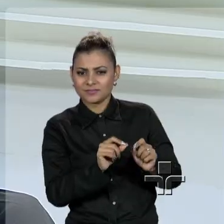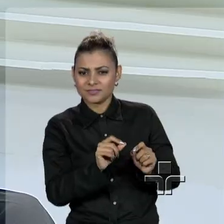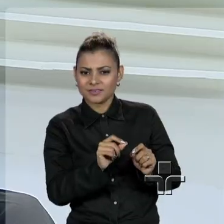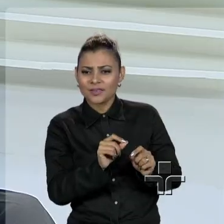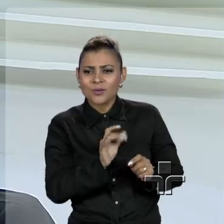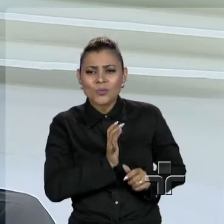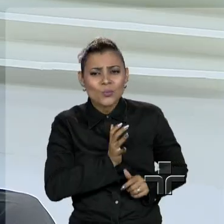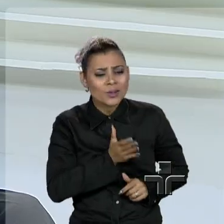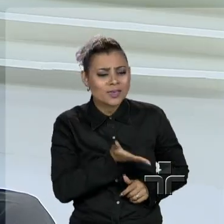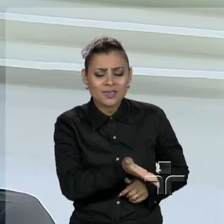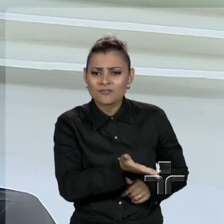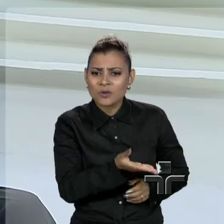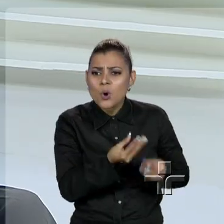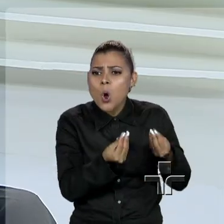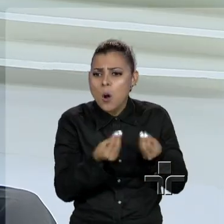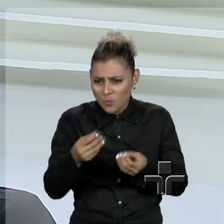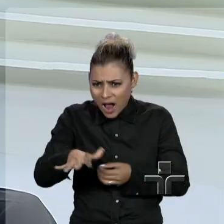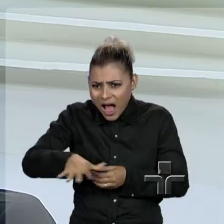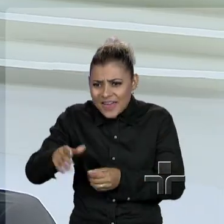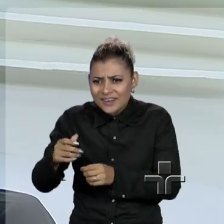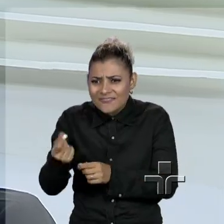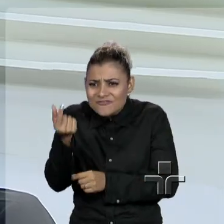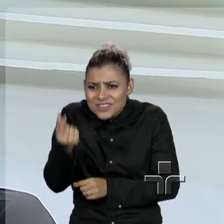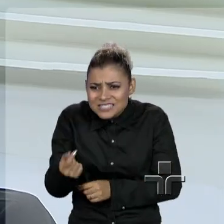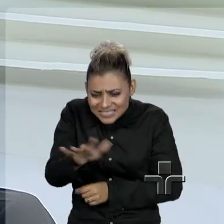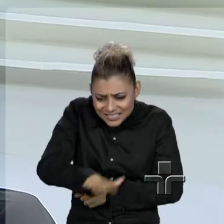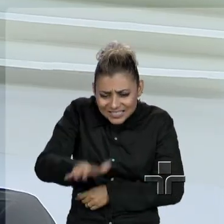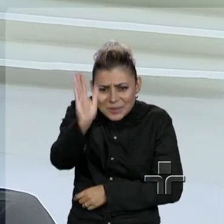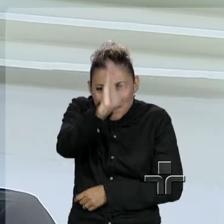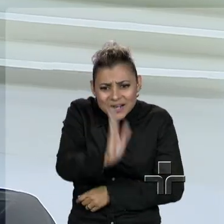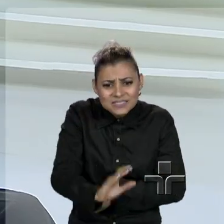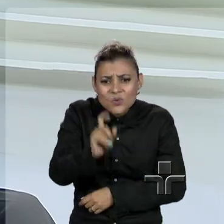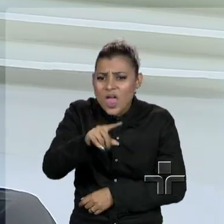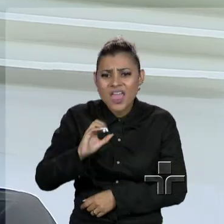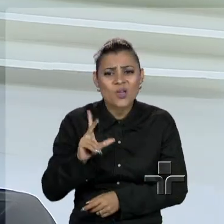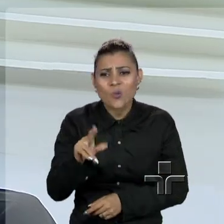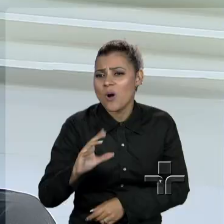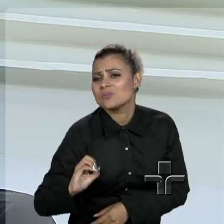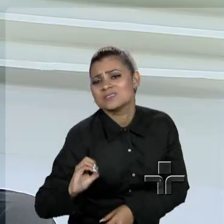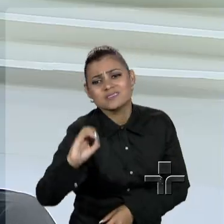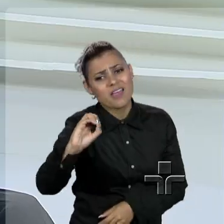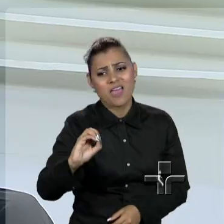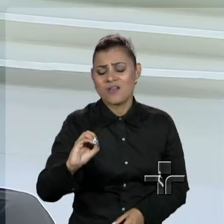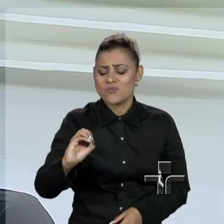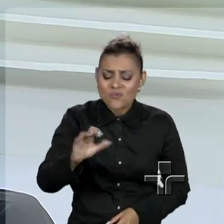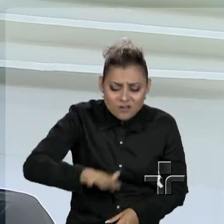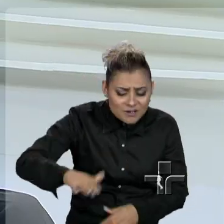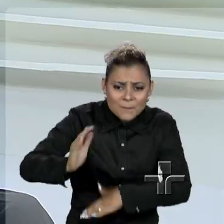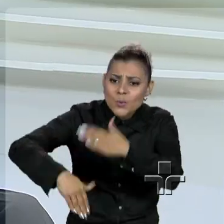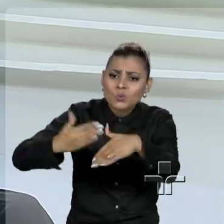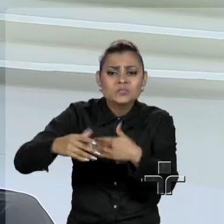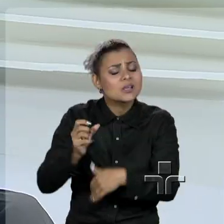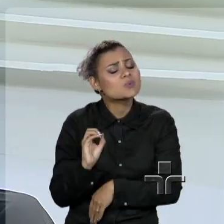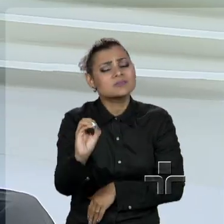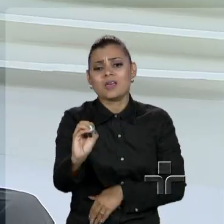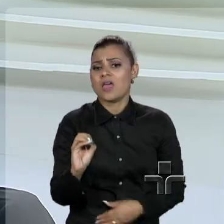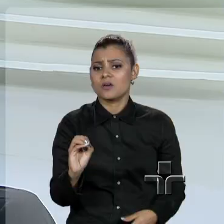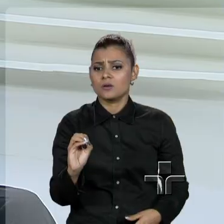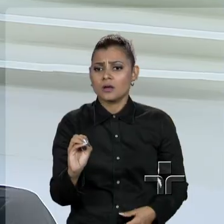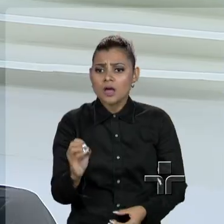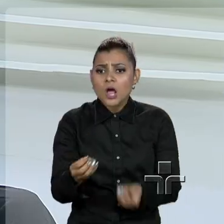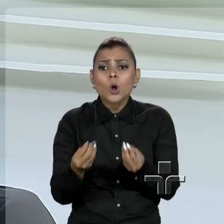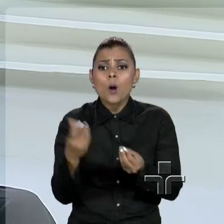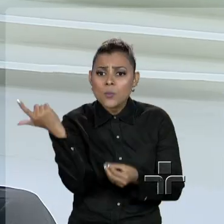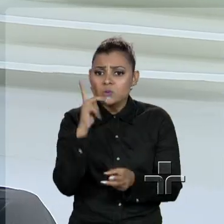a produtividade do setor financeiro brasileiro? É muito próxima de zero. E como ele se apropria do grosso da renda no